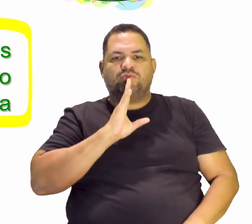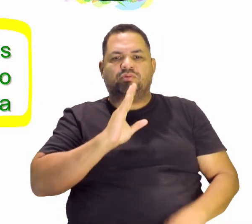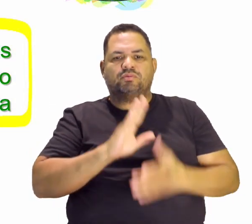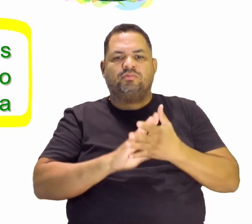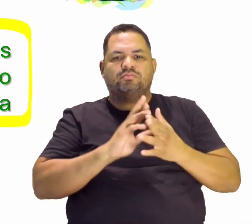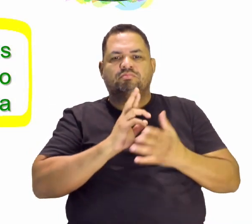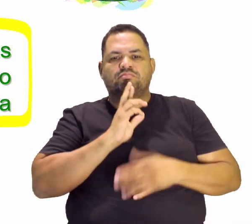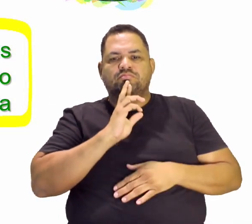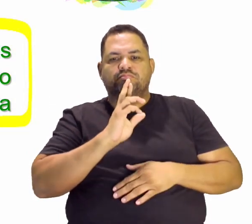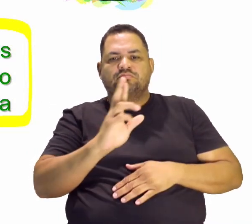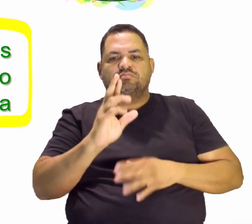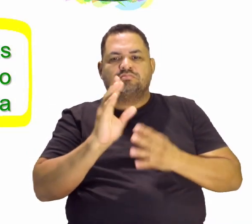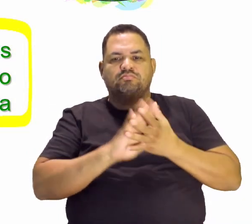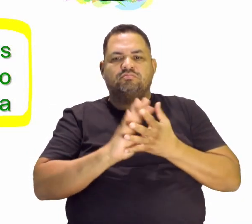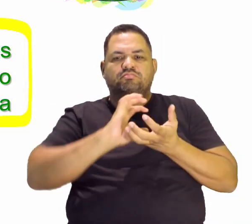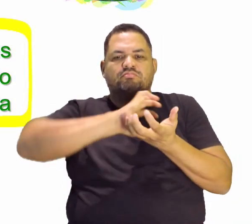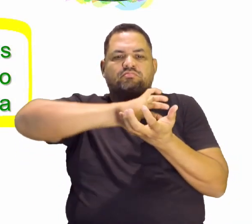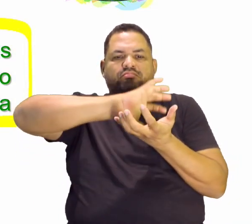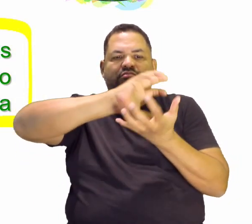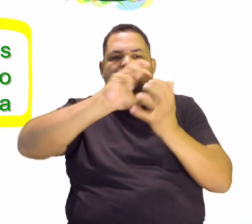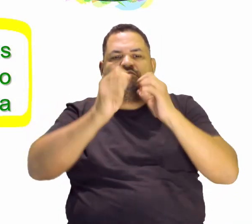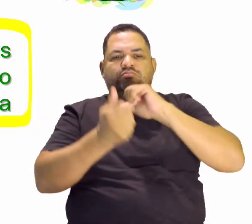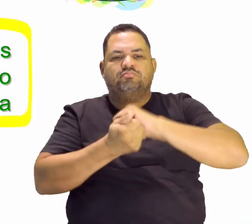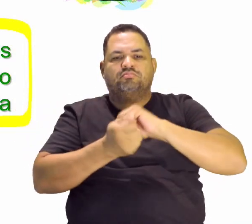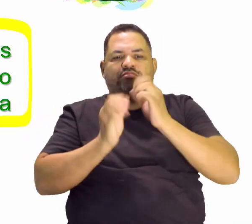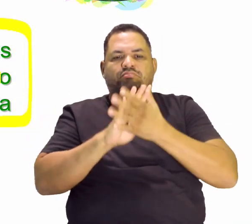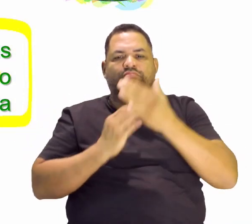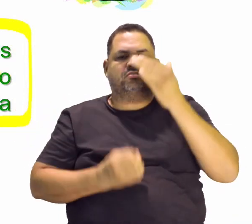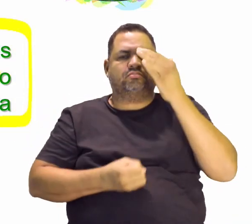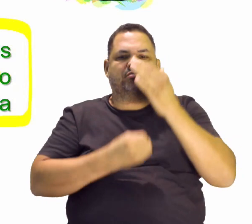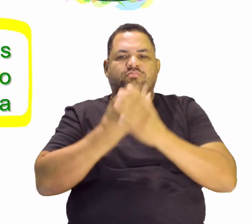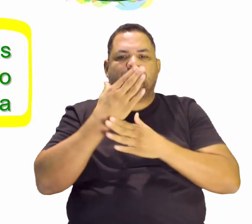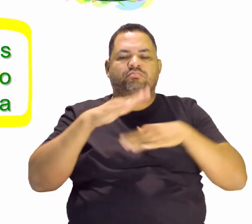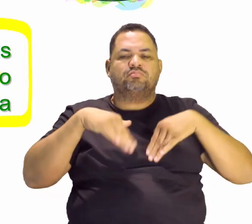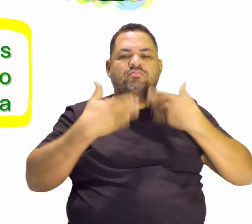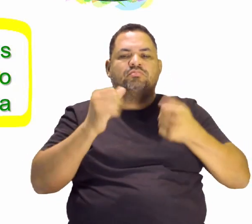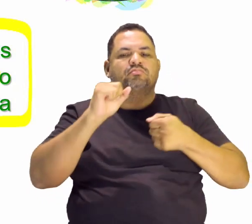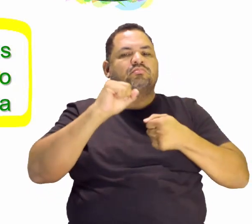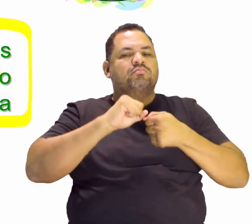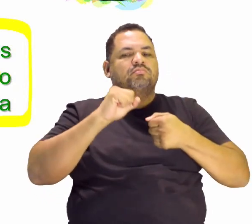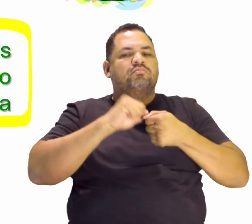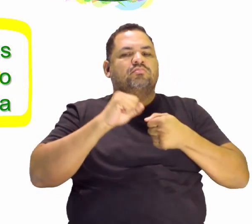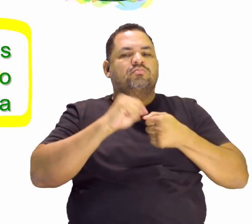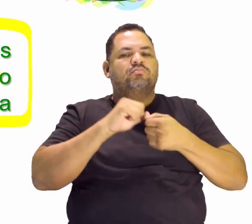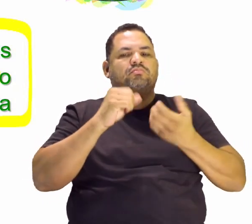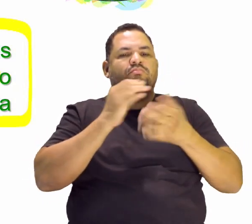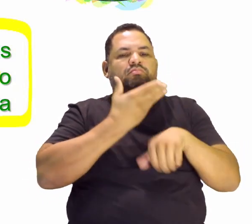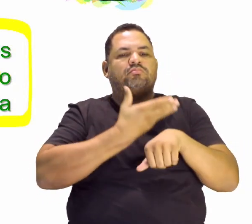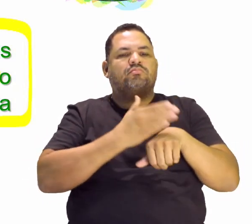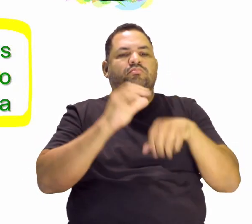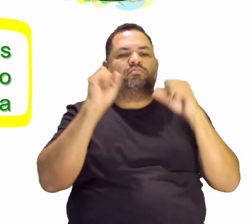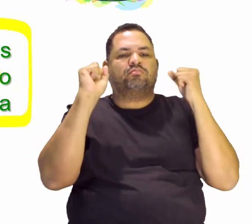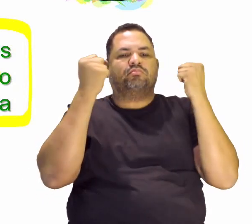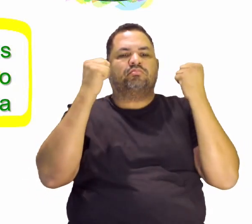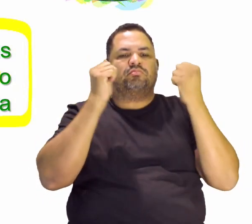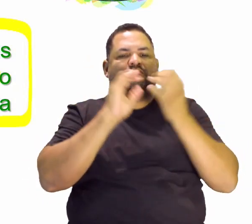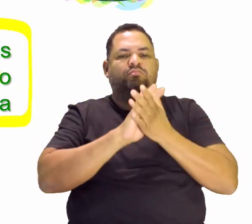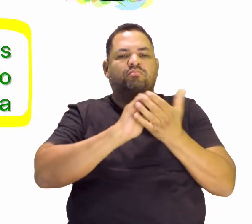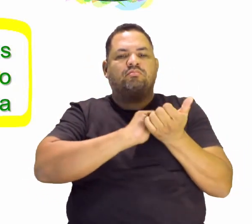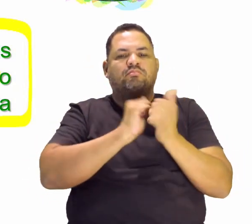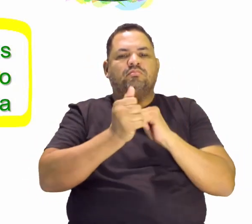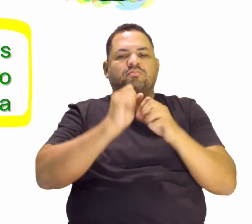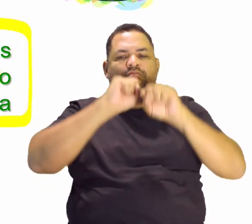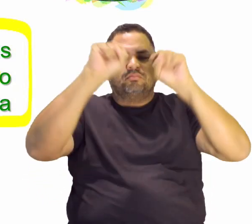respostas metabólicas desencadeadas com o exercício físico e o esporte e o sistema de energia